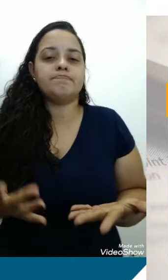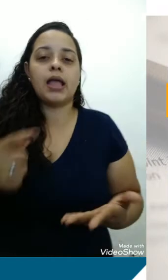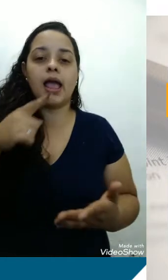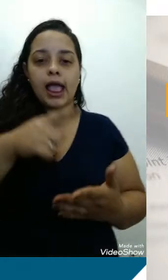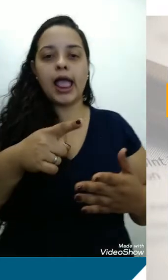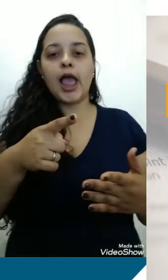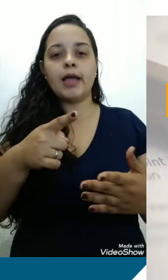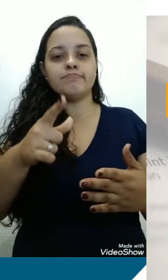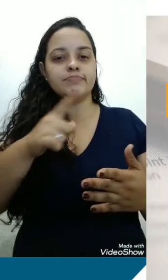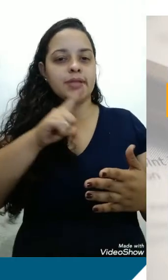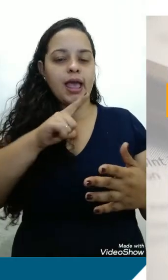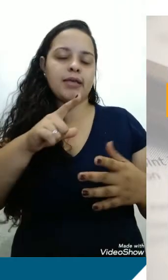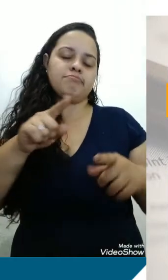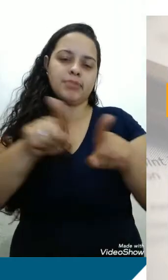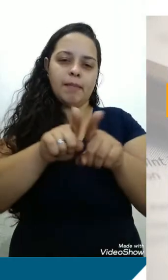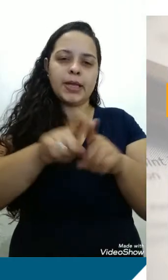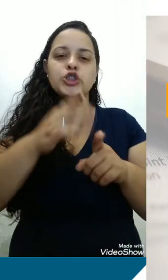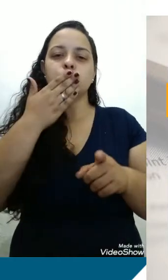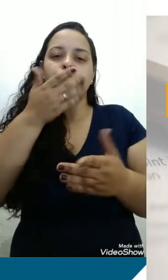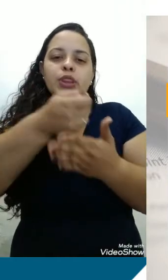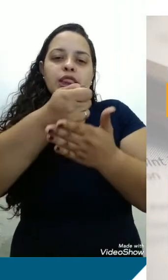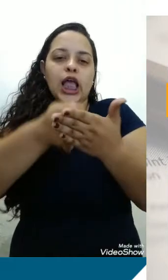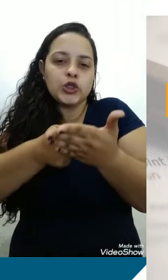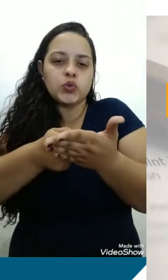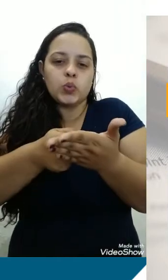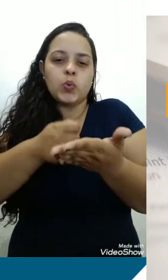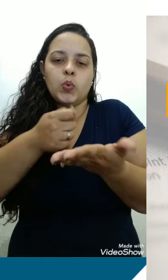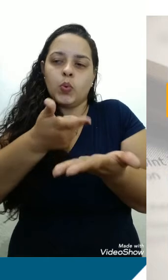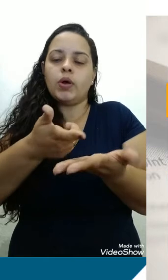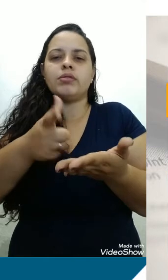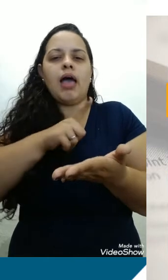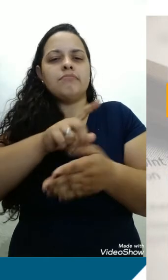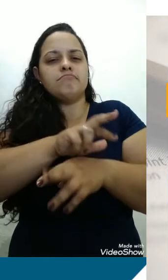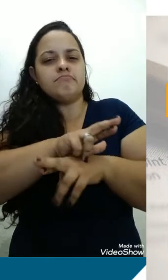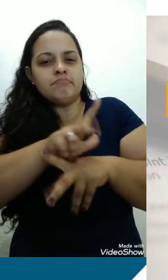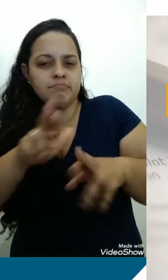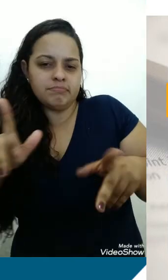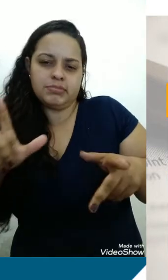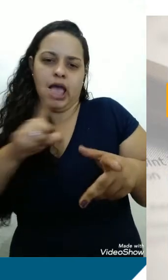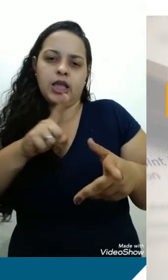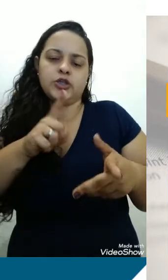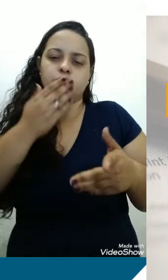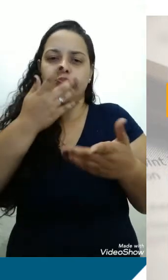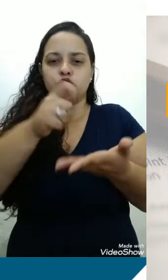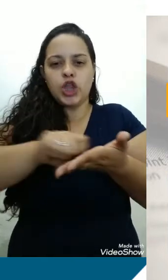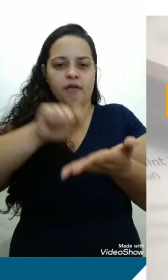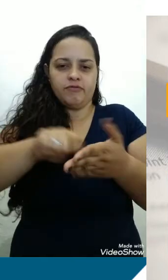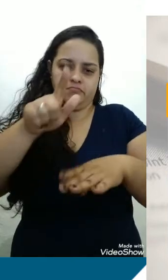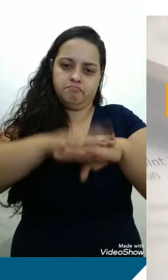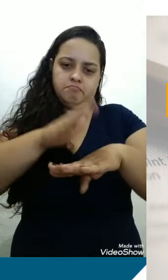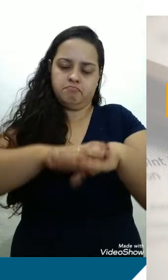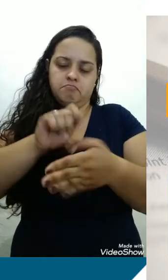Além disso, a competência 2 também avalia o tipo textual. Os tipos textuais são as diversas formas que a gente tem de escrever um